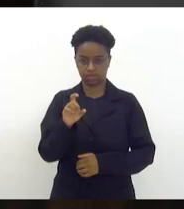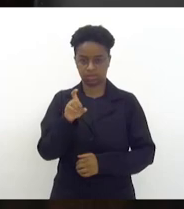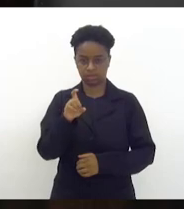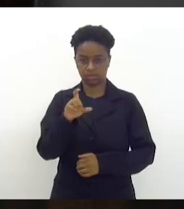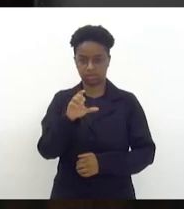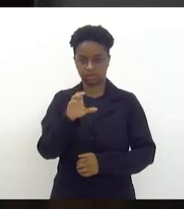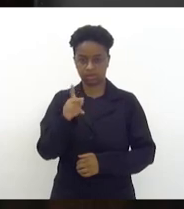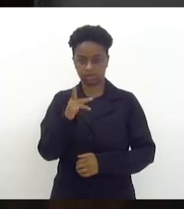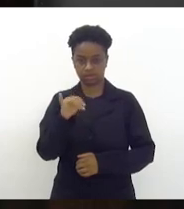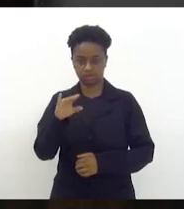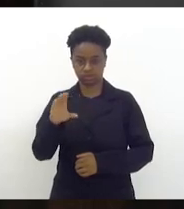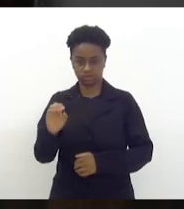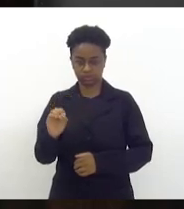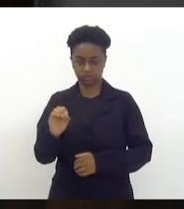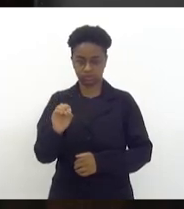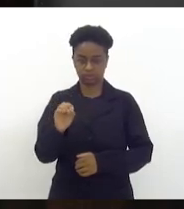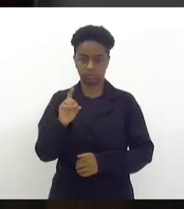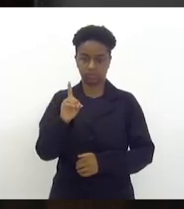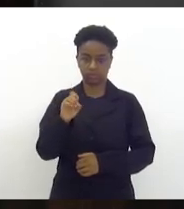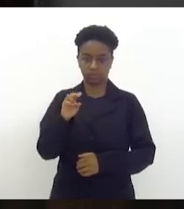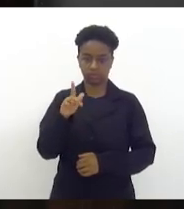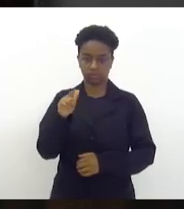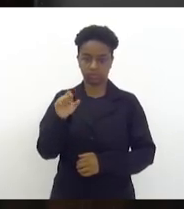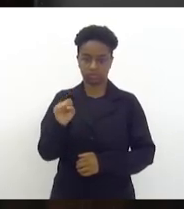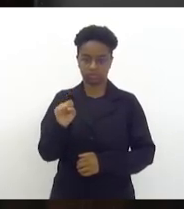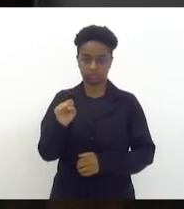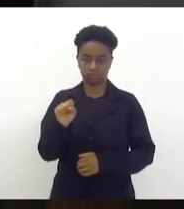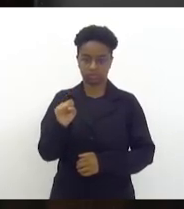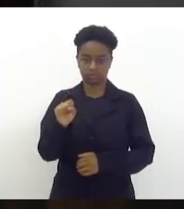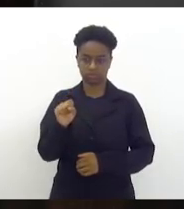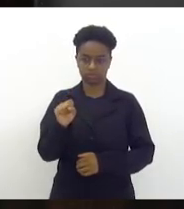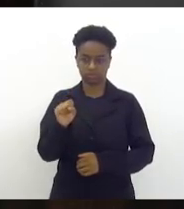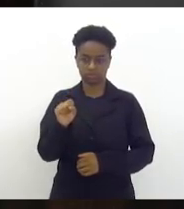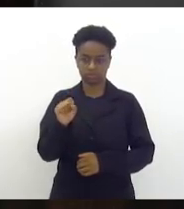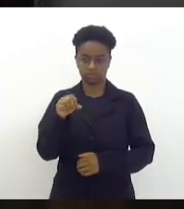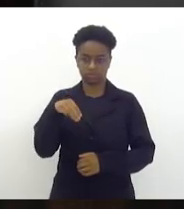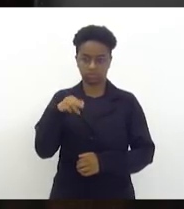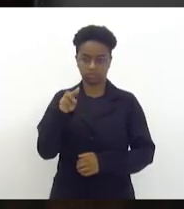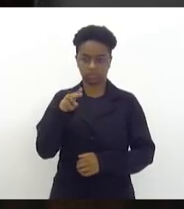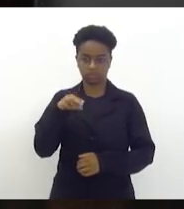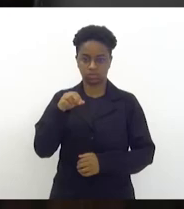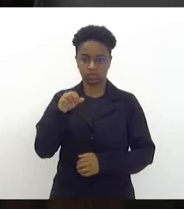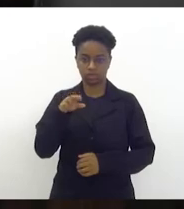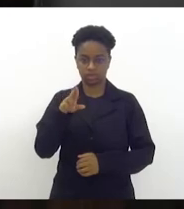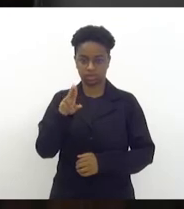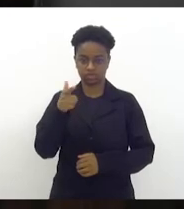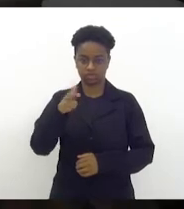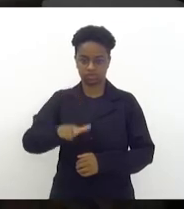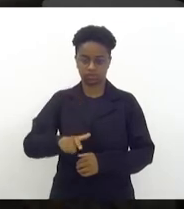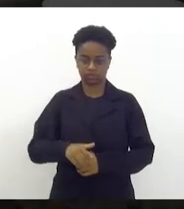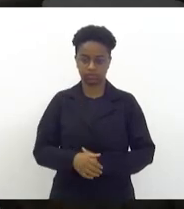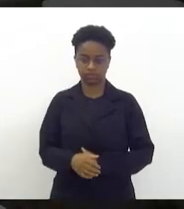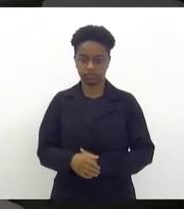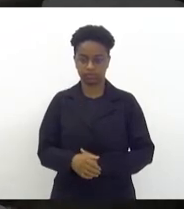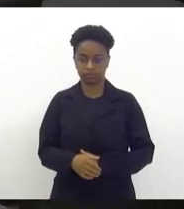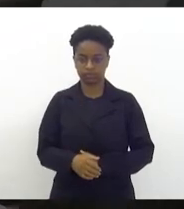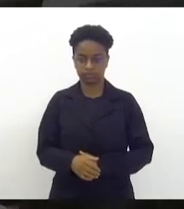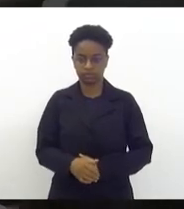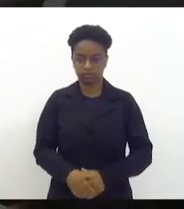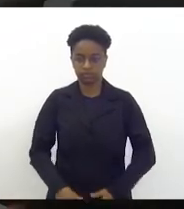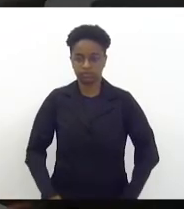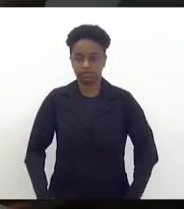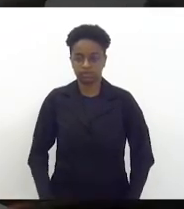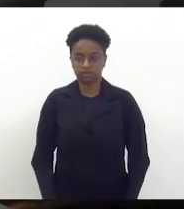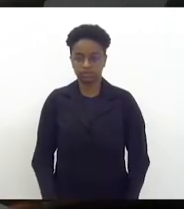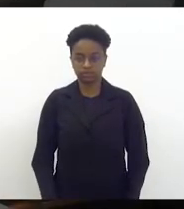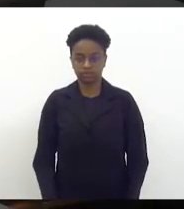Chico Machado, Douglas Rua, Muni Neto, outra vez.